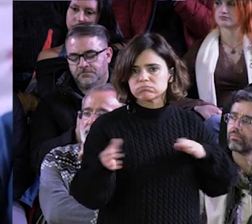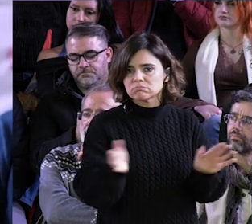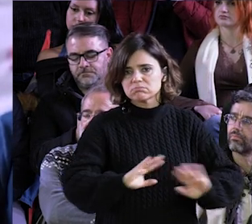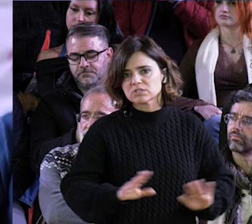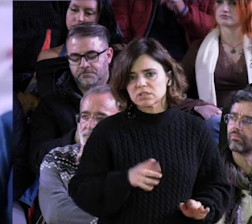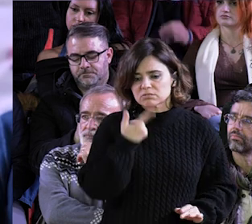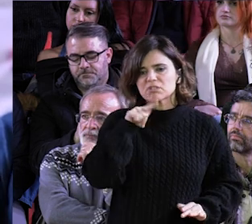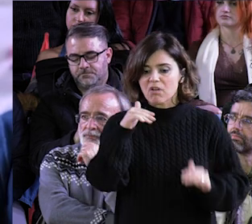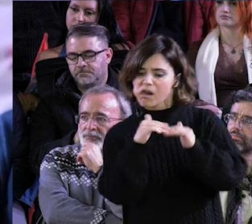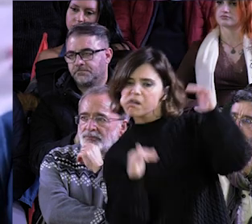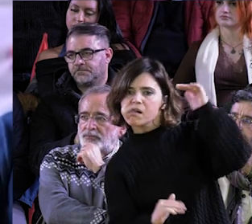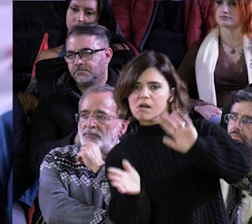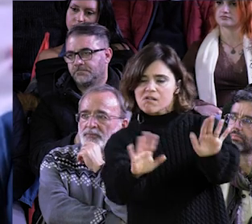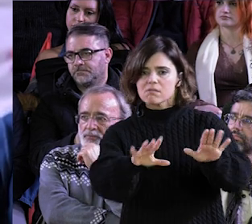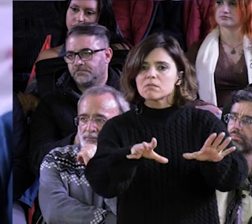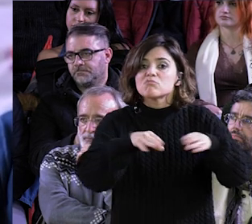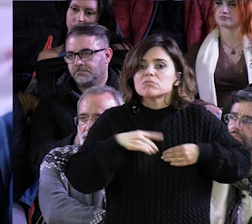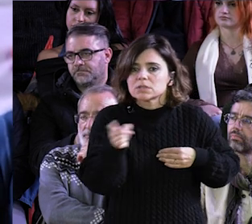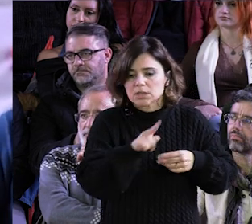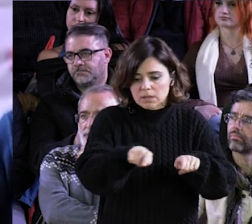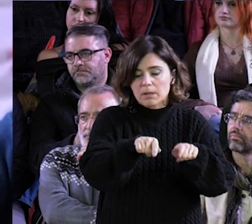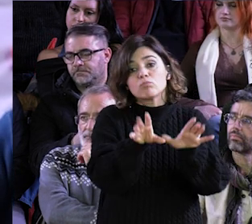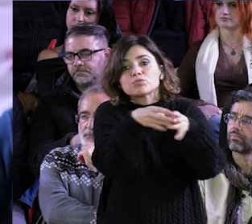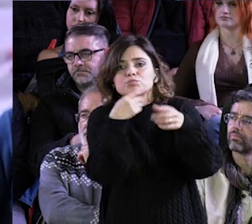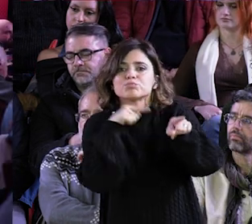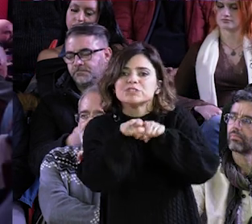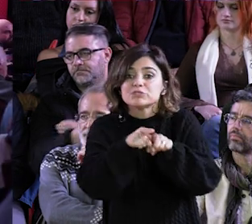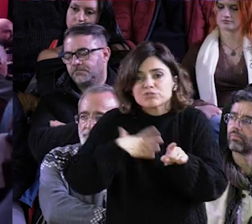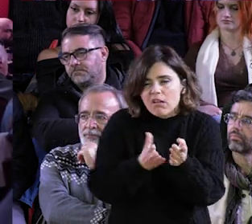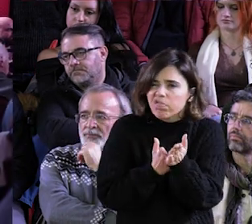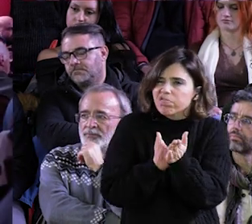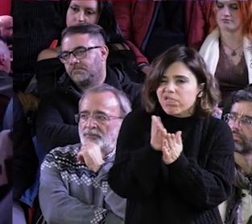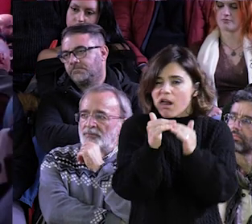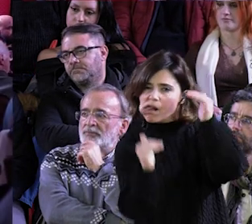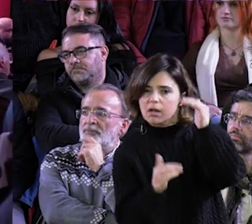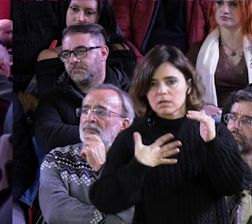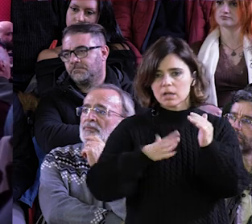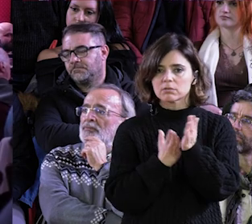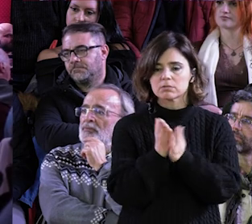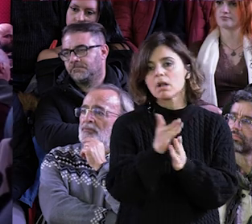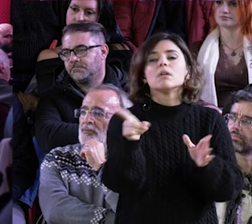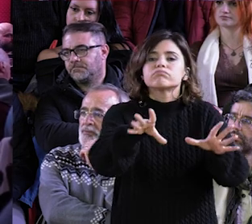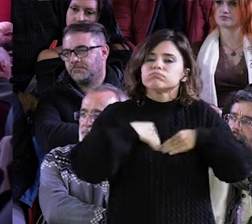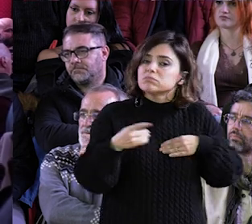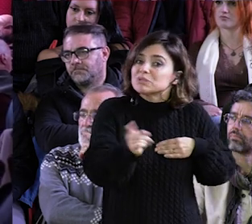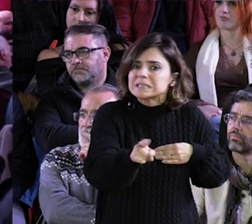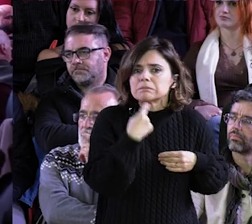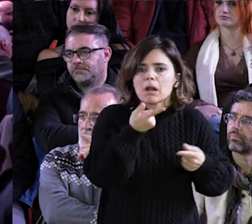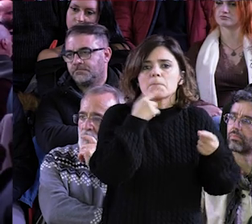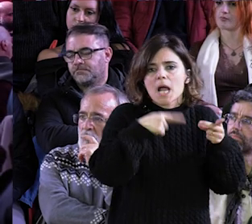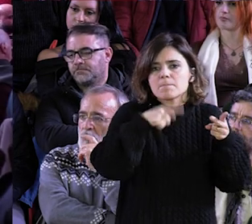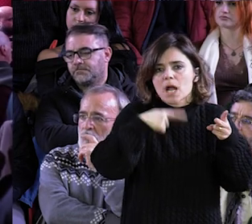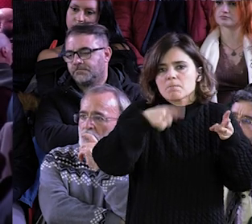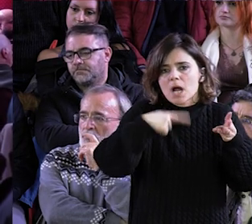estas injustiças, não aceitamos os partidos que nos querem manter estas injustiças. Não aceitamos que nos digam, vezes e vezes